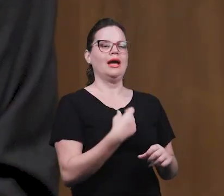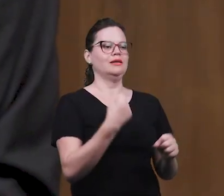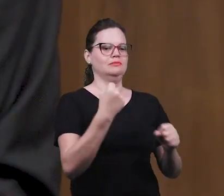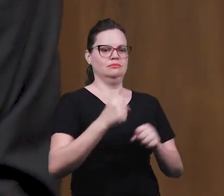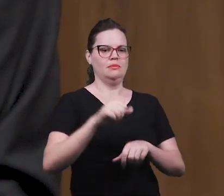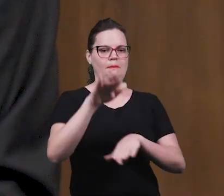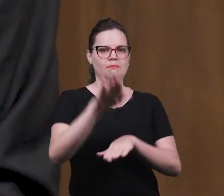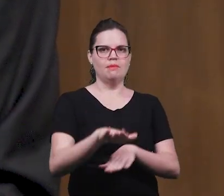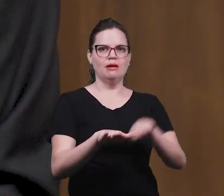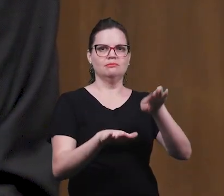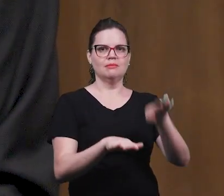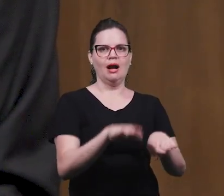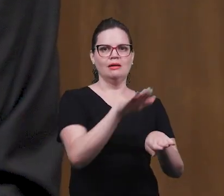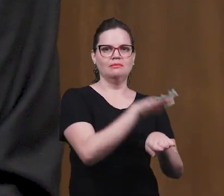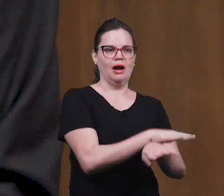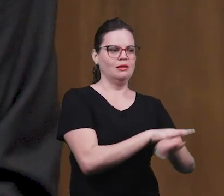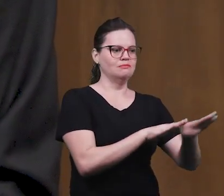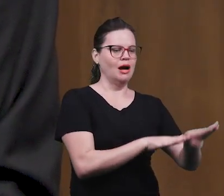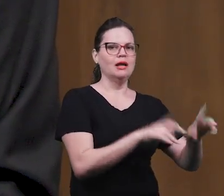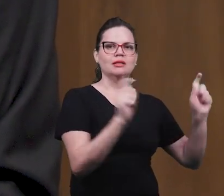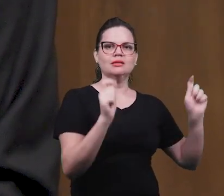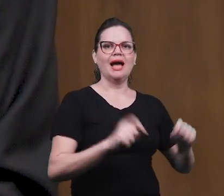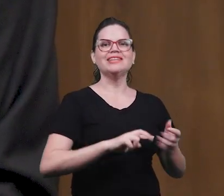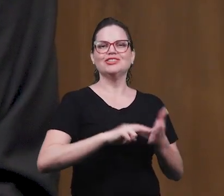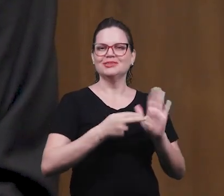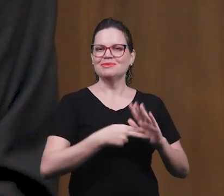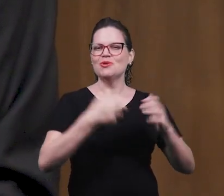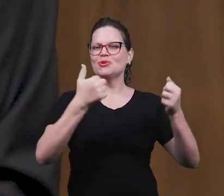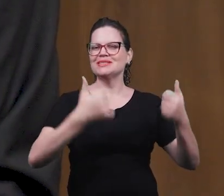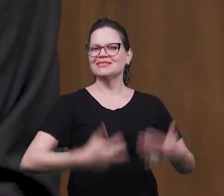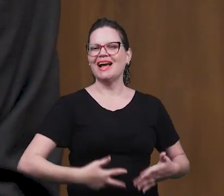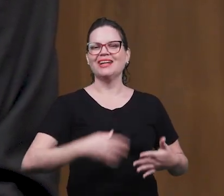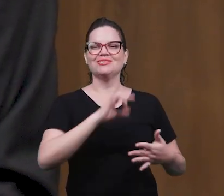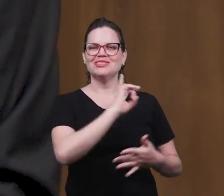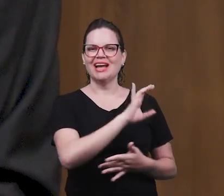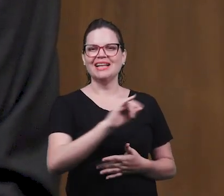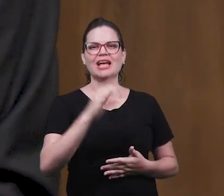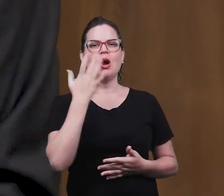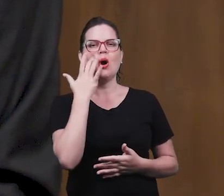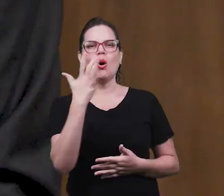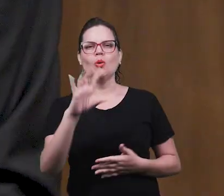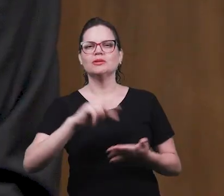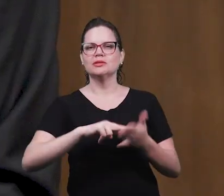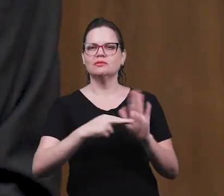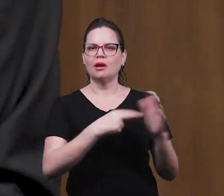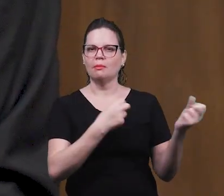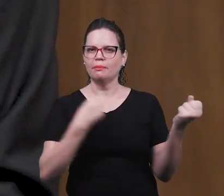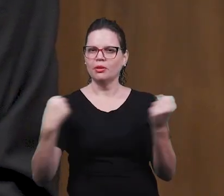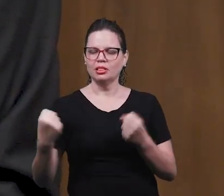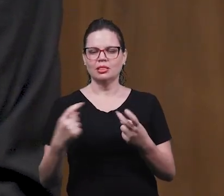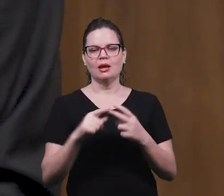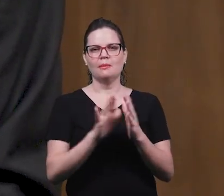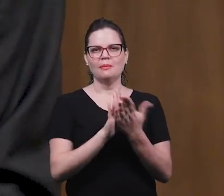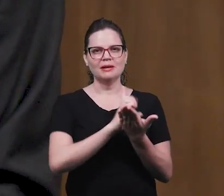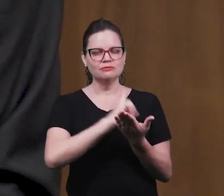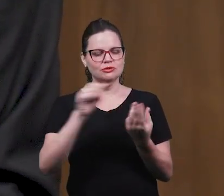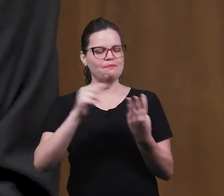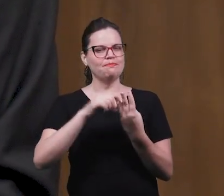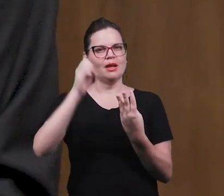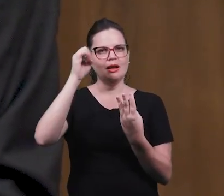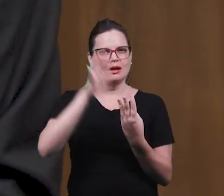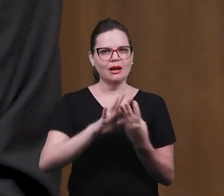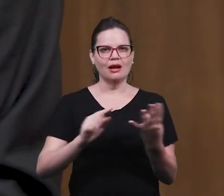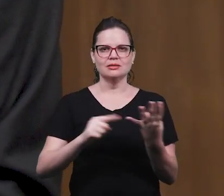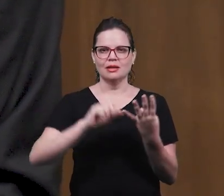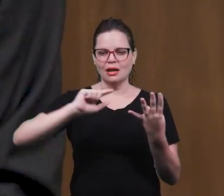Nós explicamos para ele o que era do que se tratava, né? Esse ouro, a palavra, o poder, a graça, a operação do